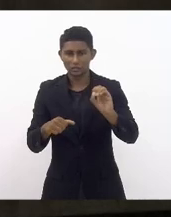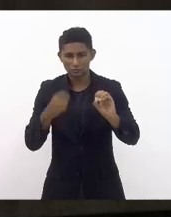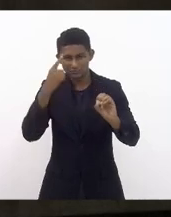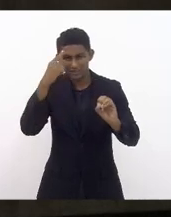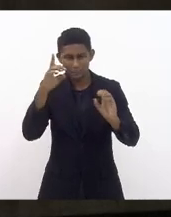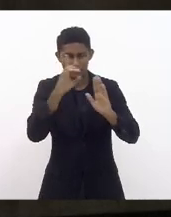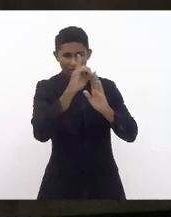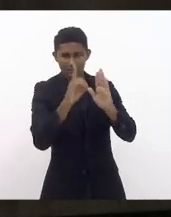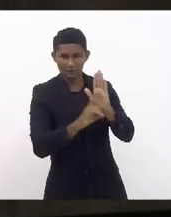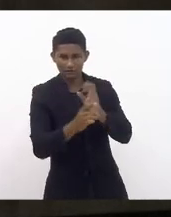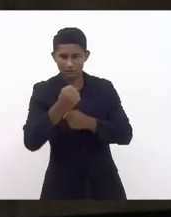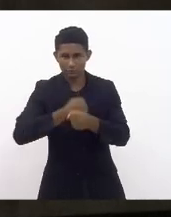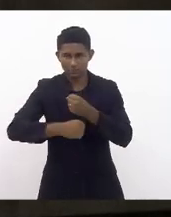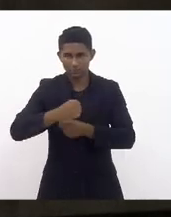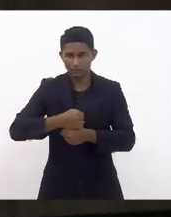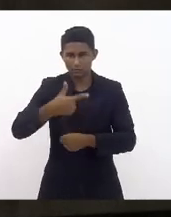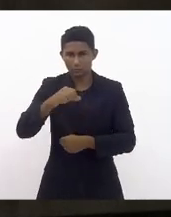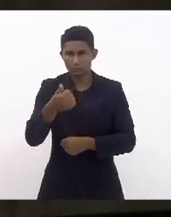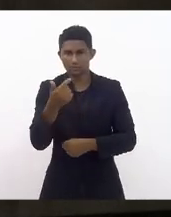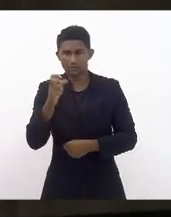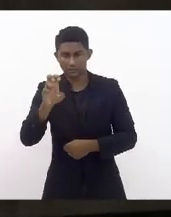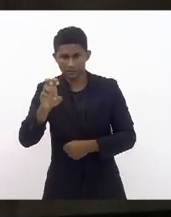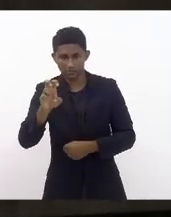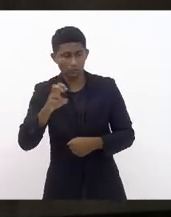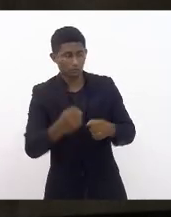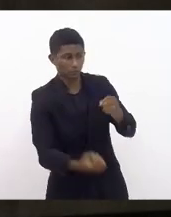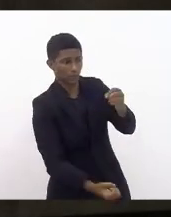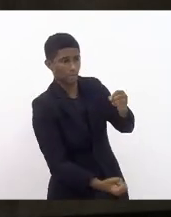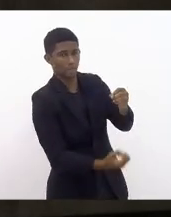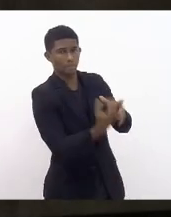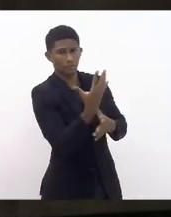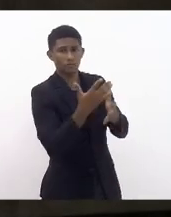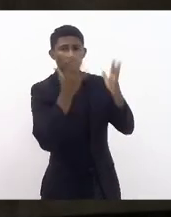2005, isso já faz 17 anos,